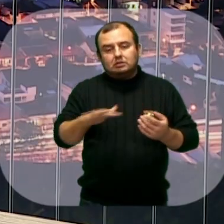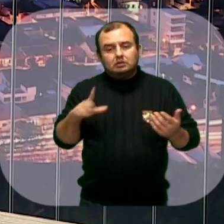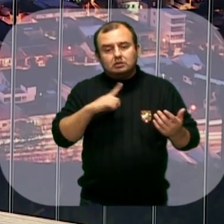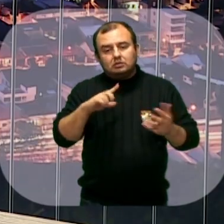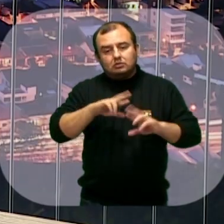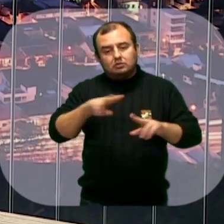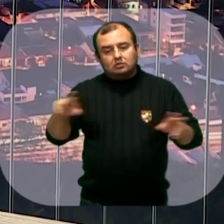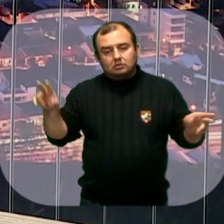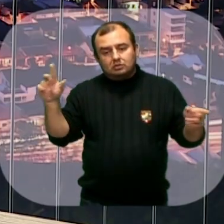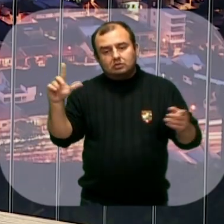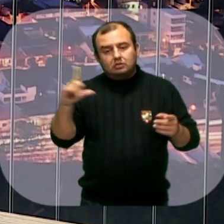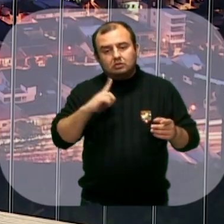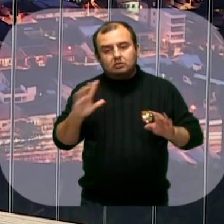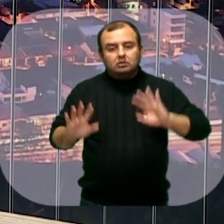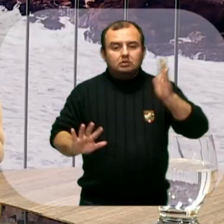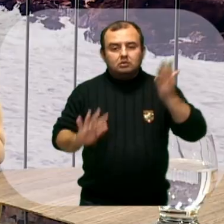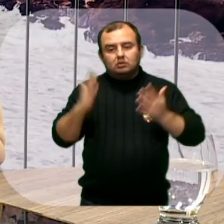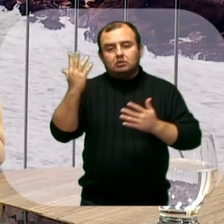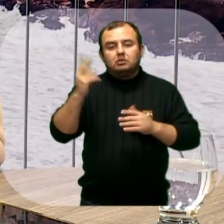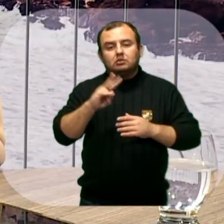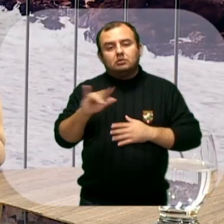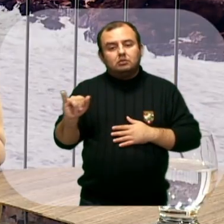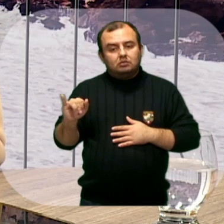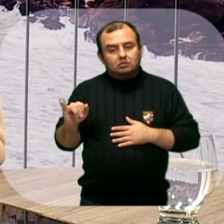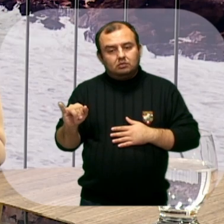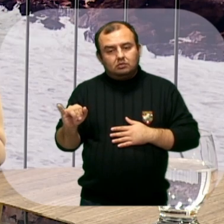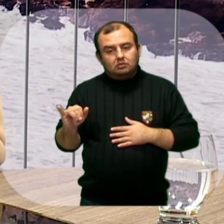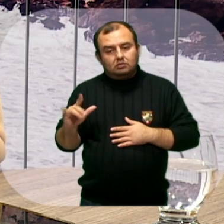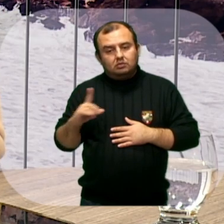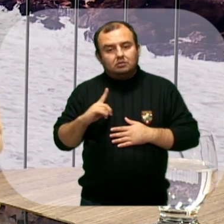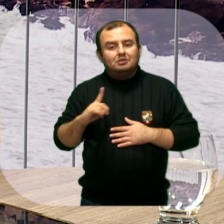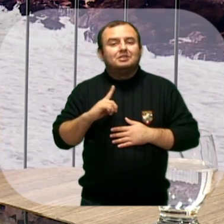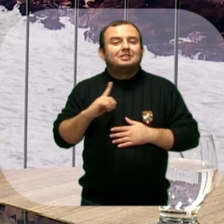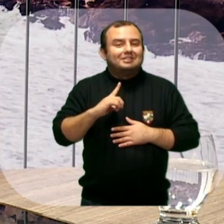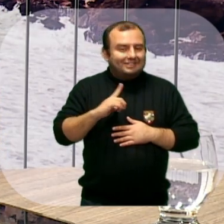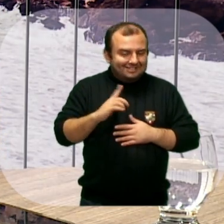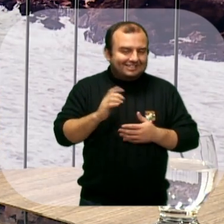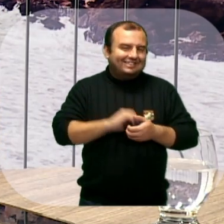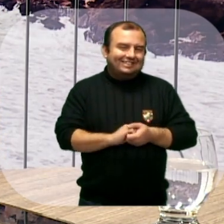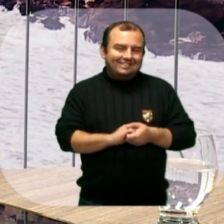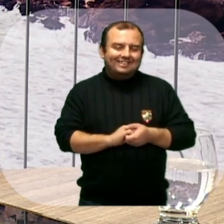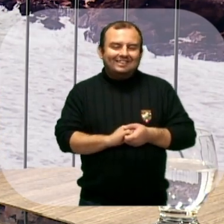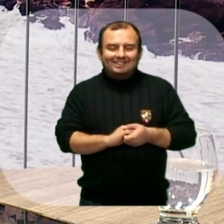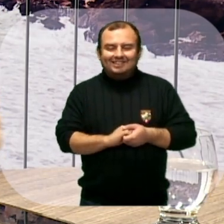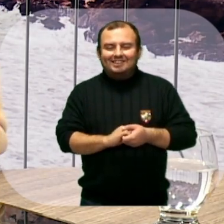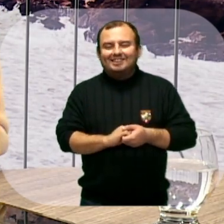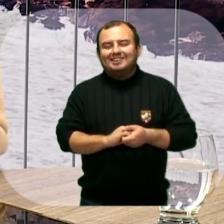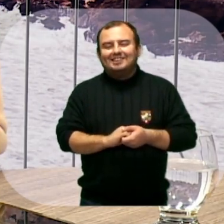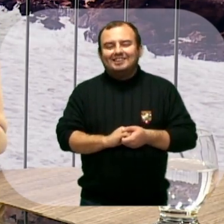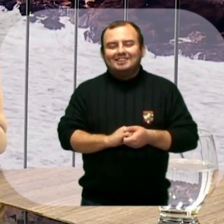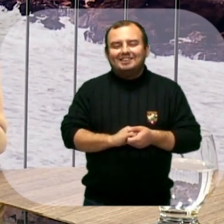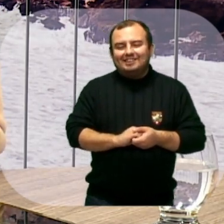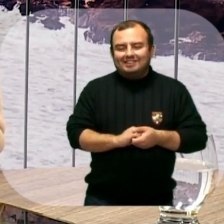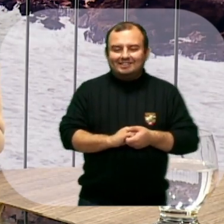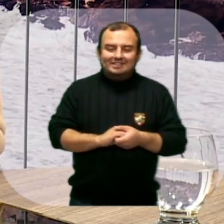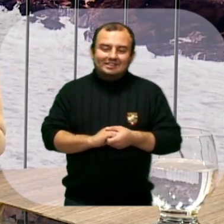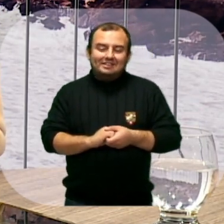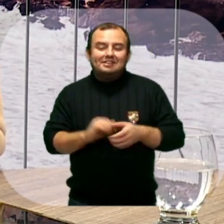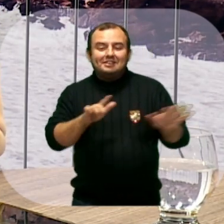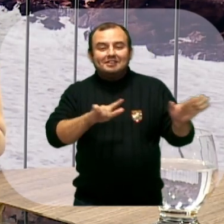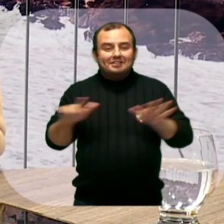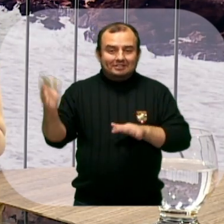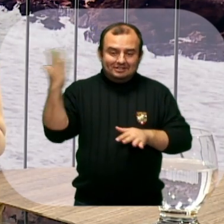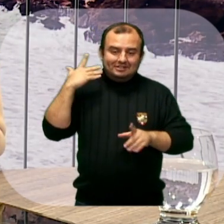ter muita coisa lá na biblioteca também acontecendo, não vai? Tens dúvida? Olha só, fizemos na